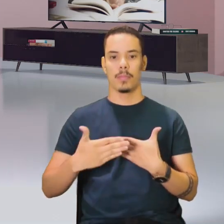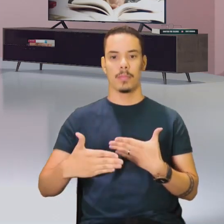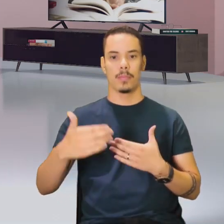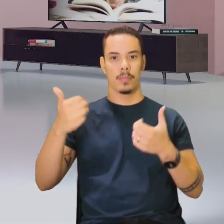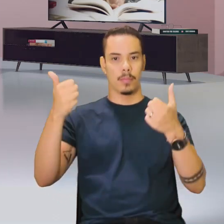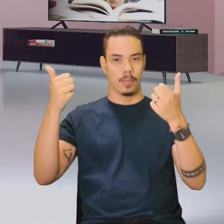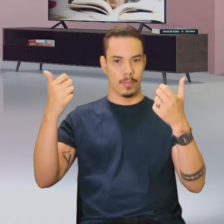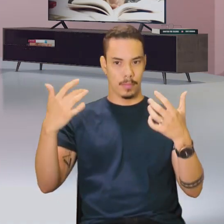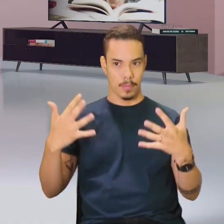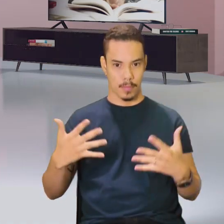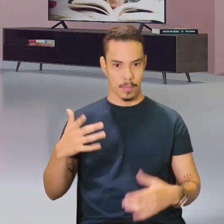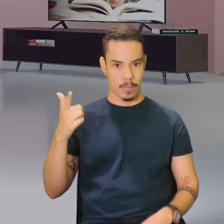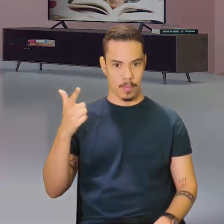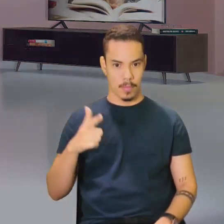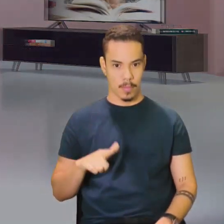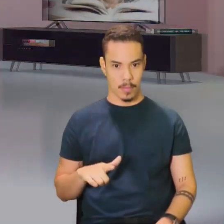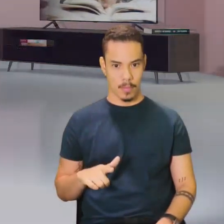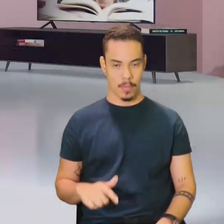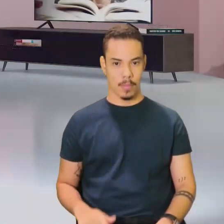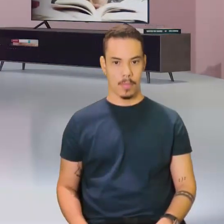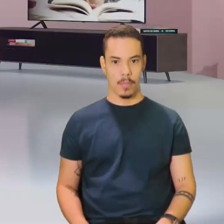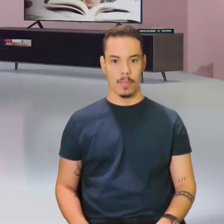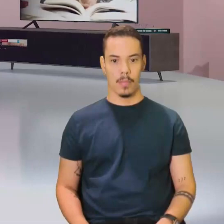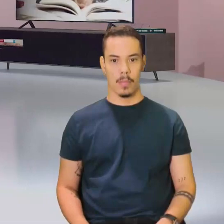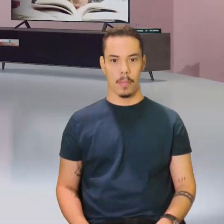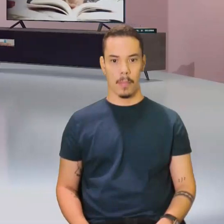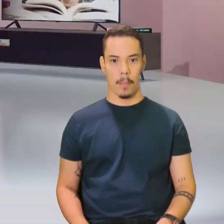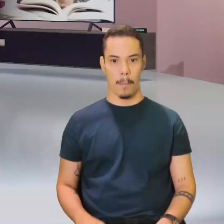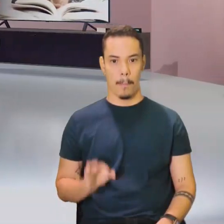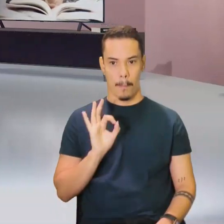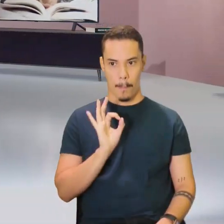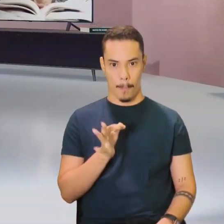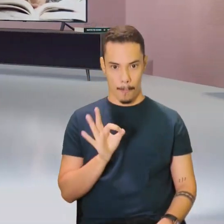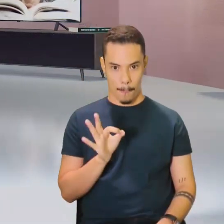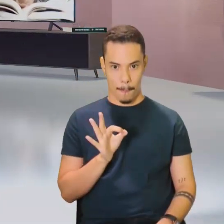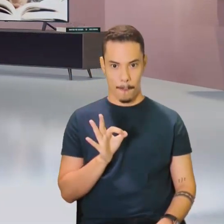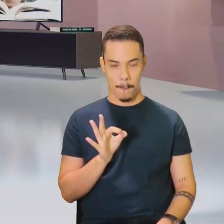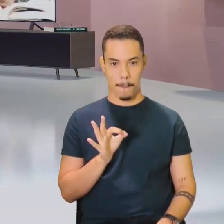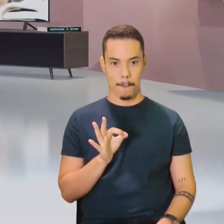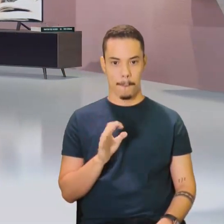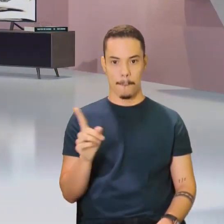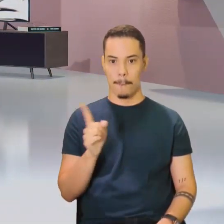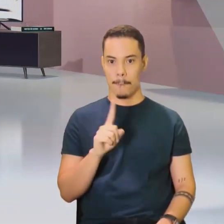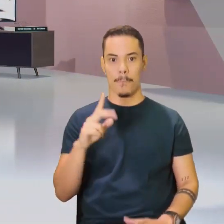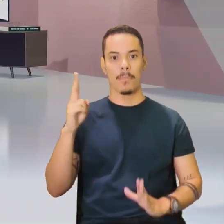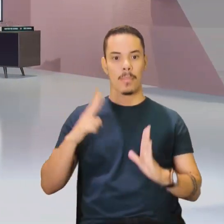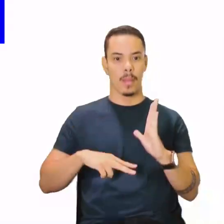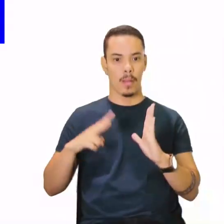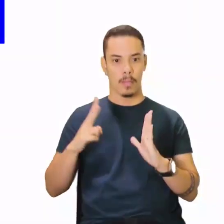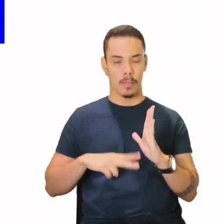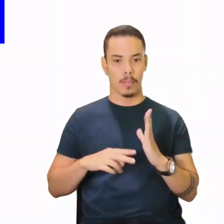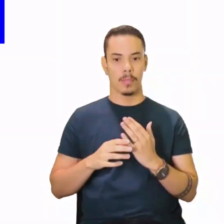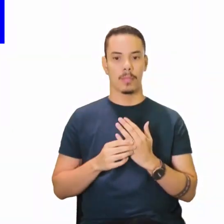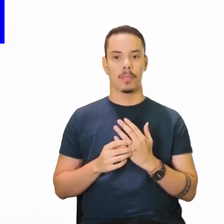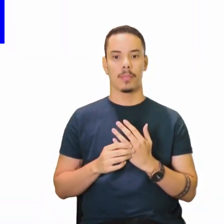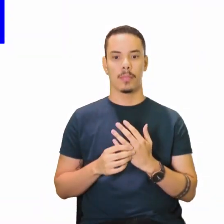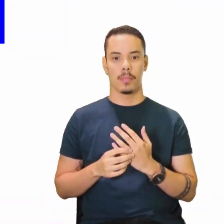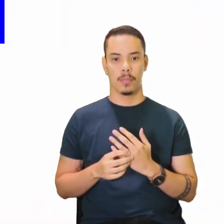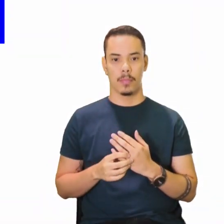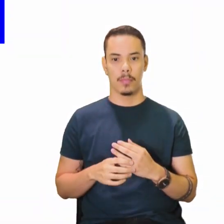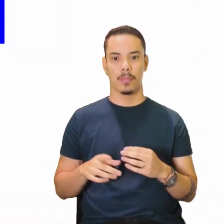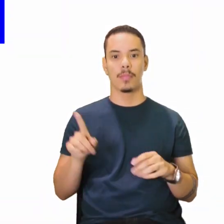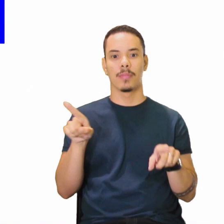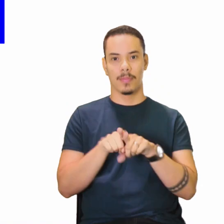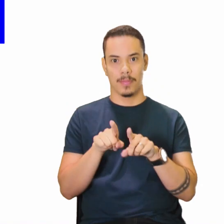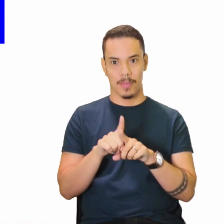mais um pouquinho sobre essa obra, a cada aula um spoiler, valeu? Muito bem, não deixe de ler, senão não